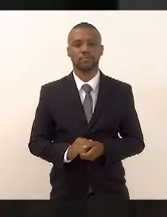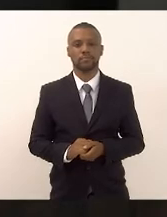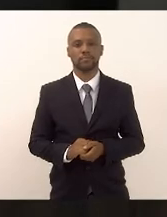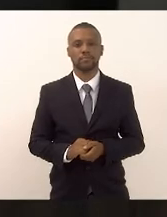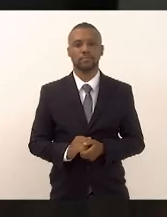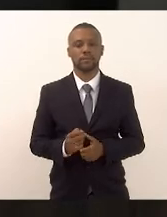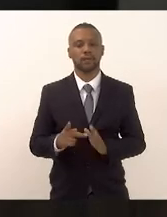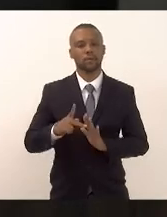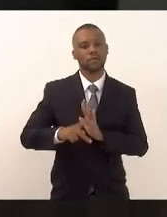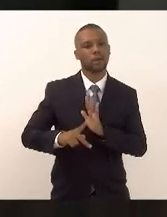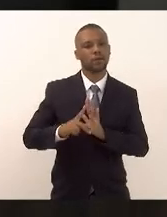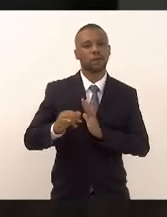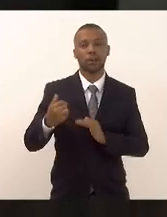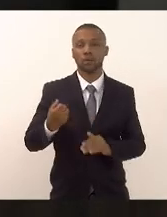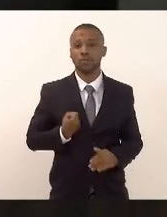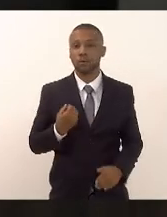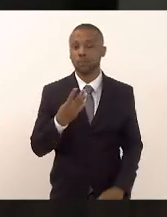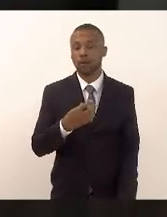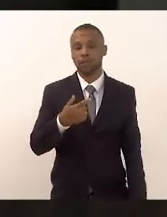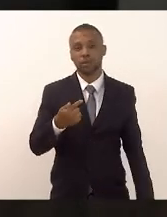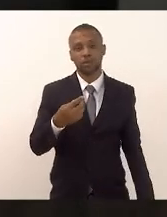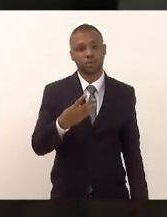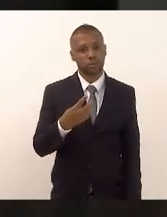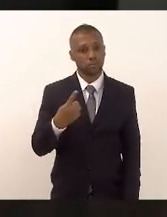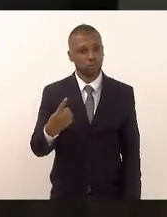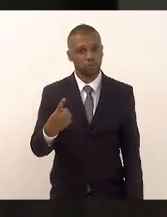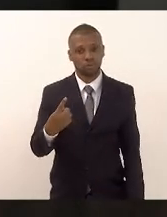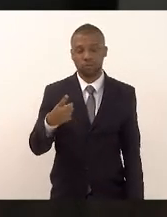projeto número 4741 de 21,